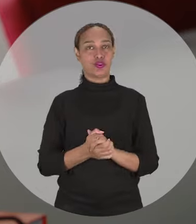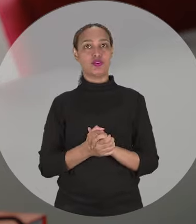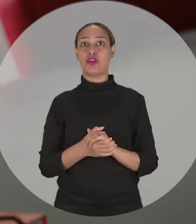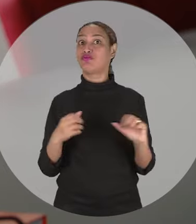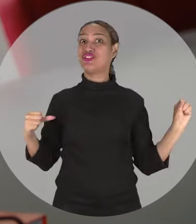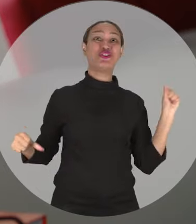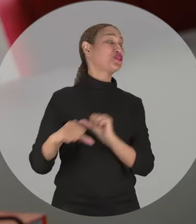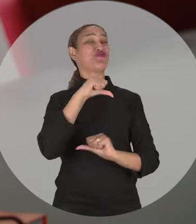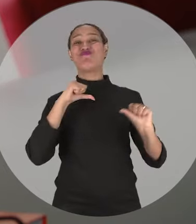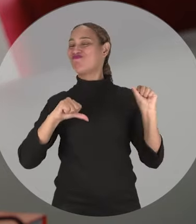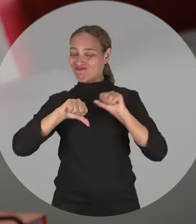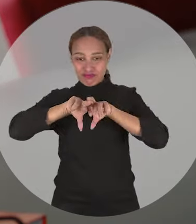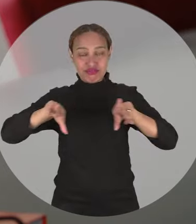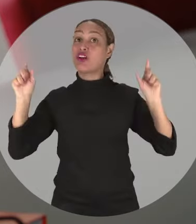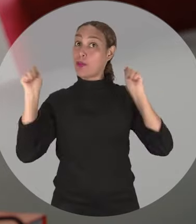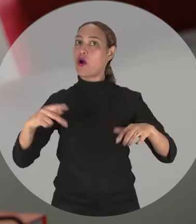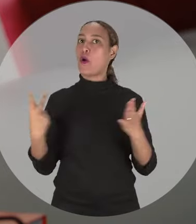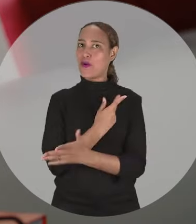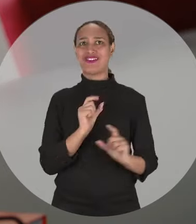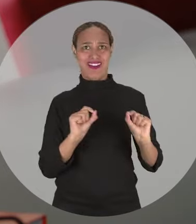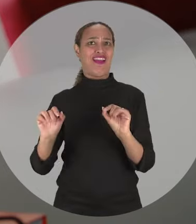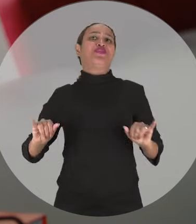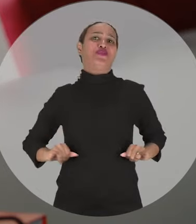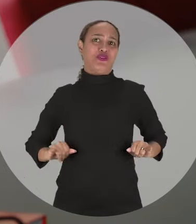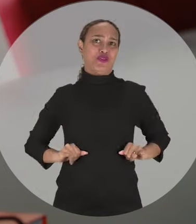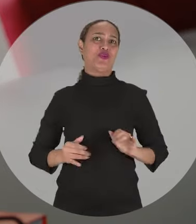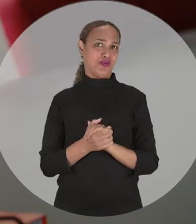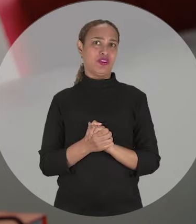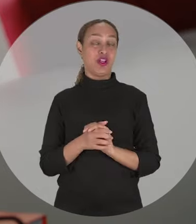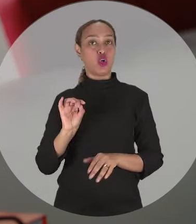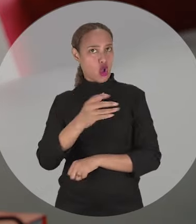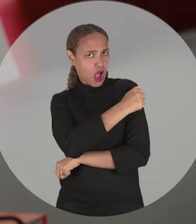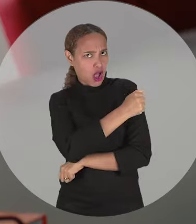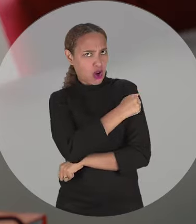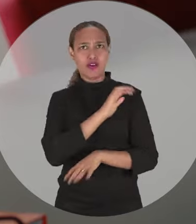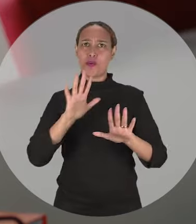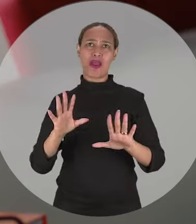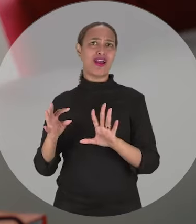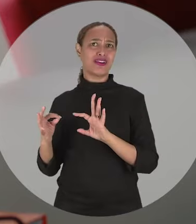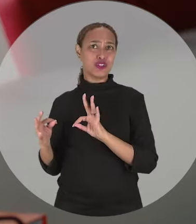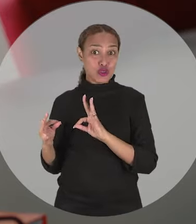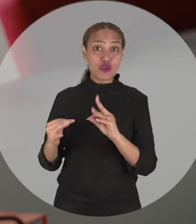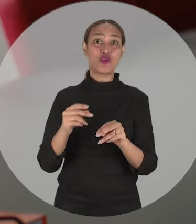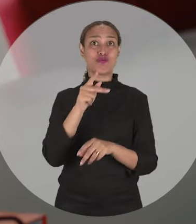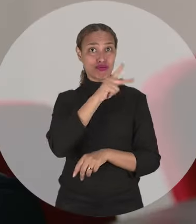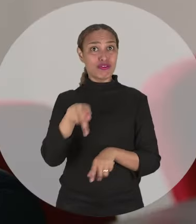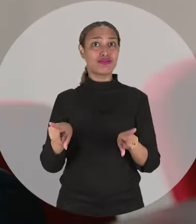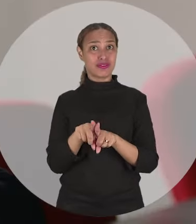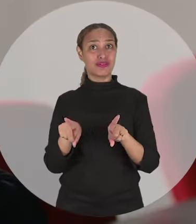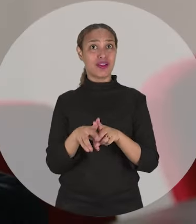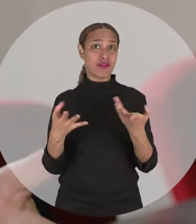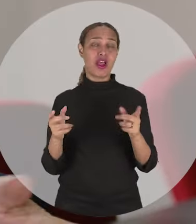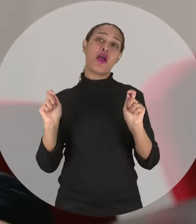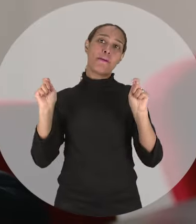podem desencadear esse sofrimento. Não só nos estudantes, quanto nos educadores também. Podem